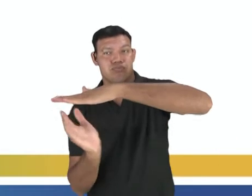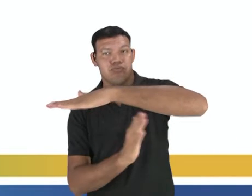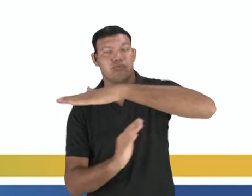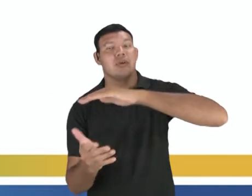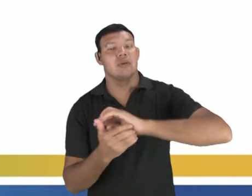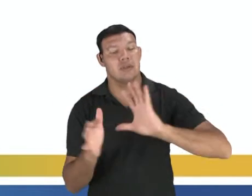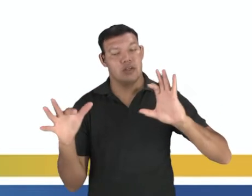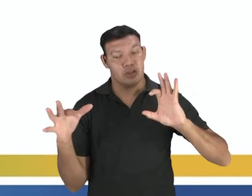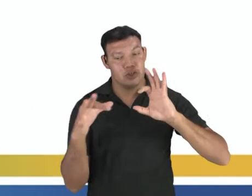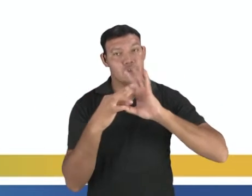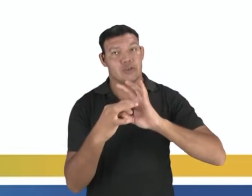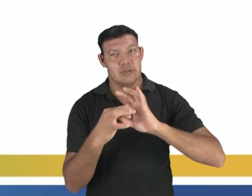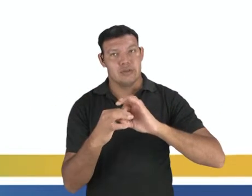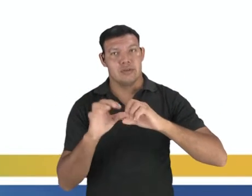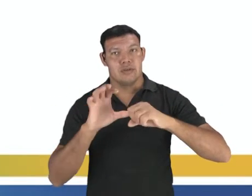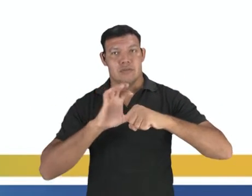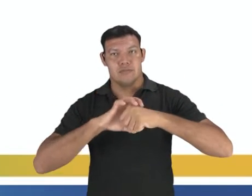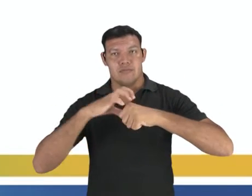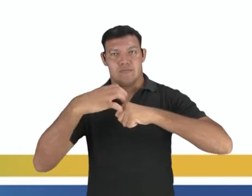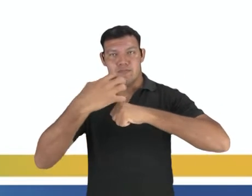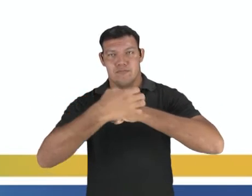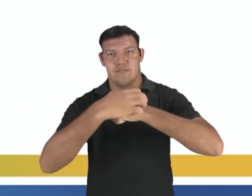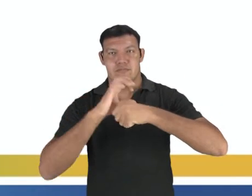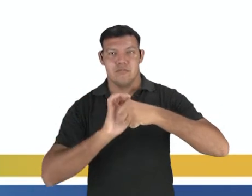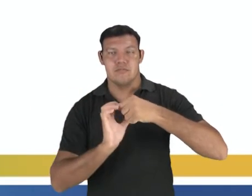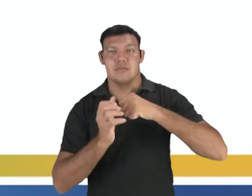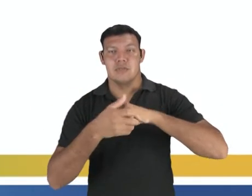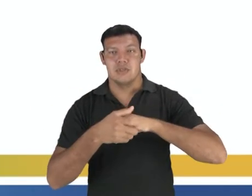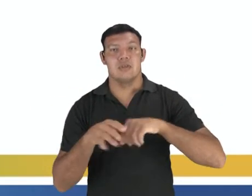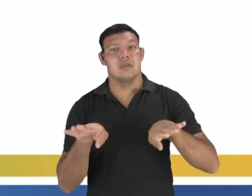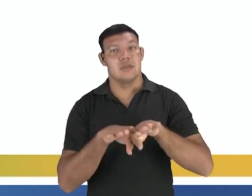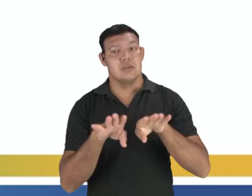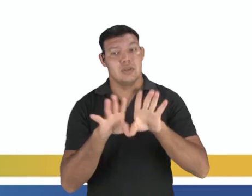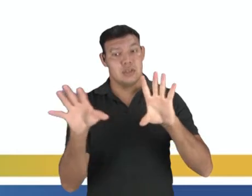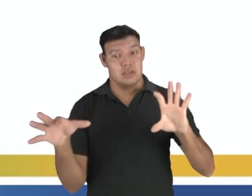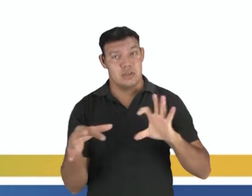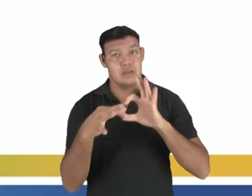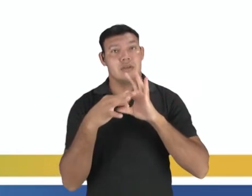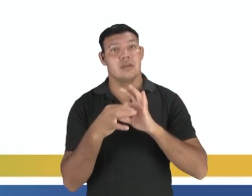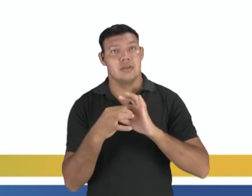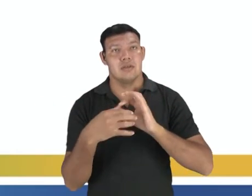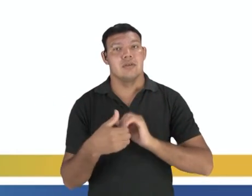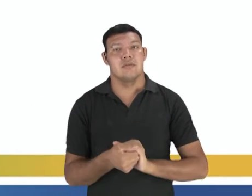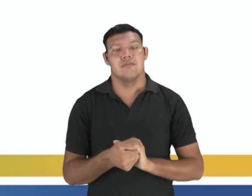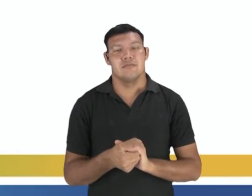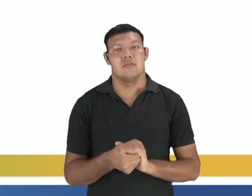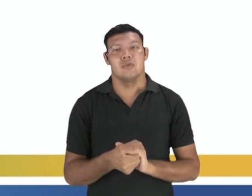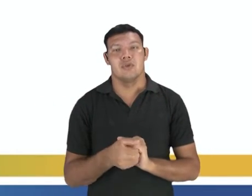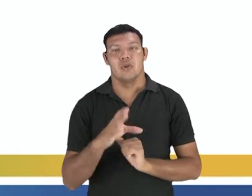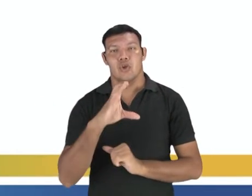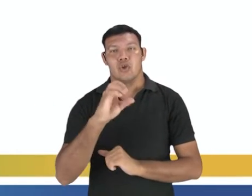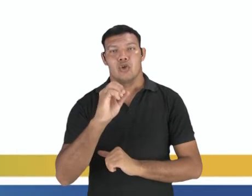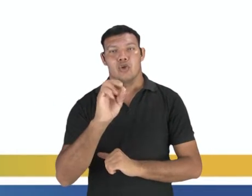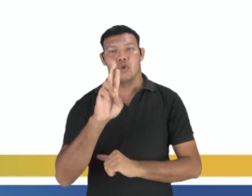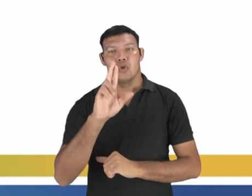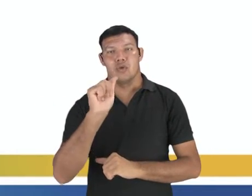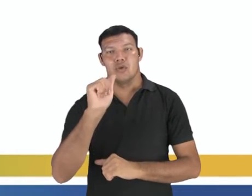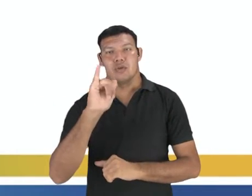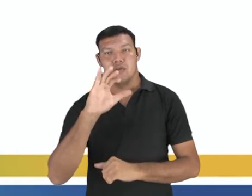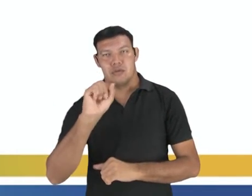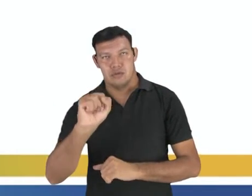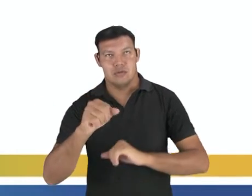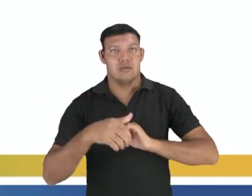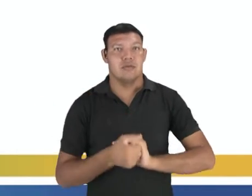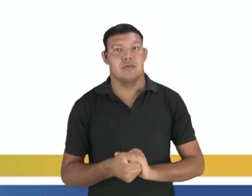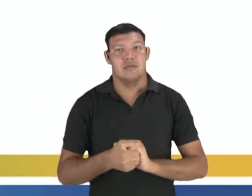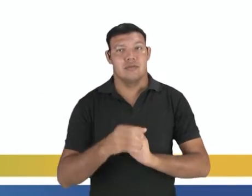se associando com fungos e algumas algas também podem se associar com corais. Então, a gente tem aí